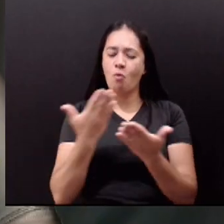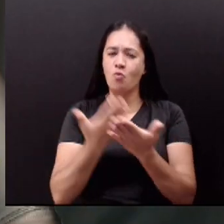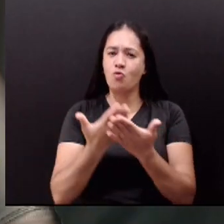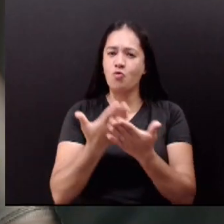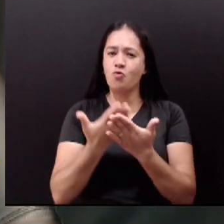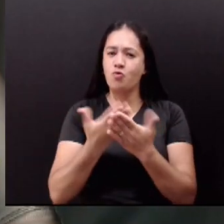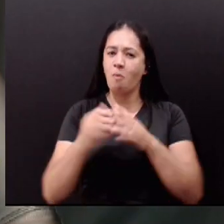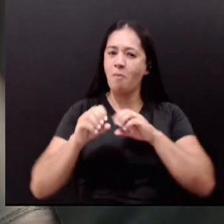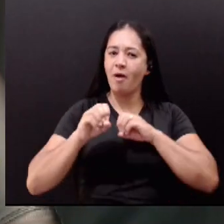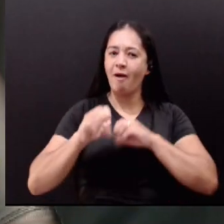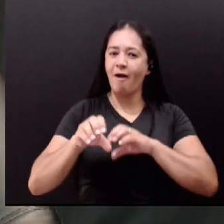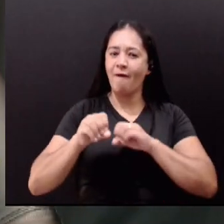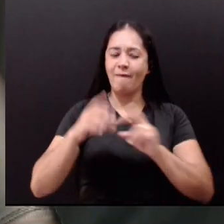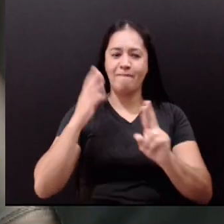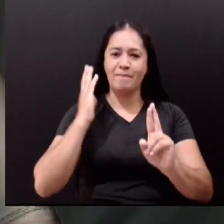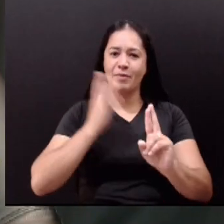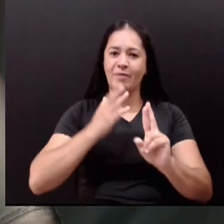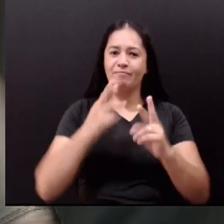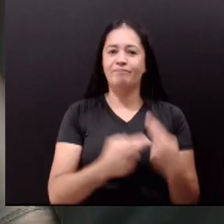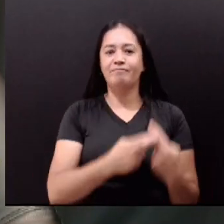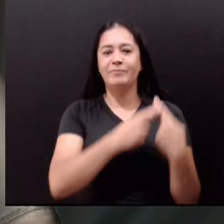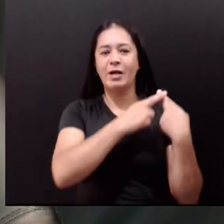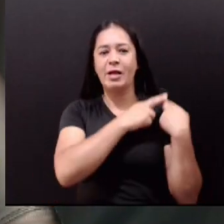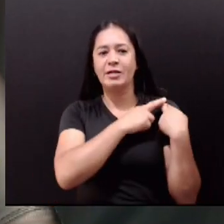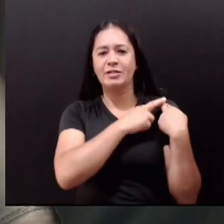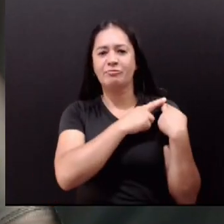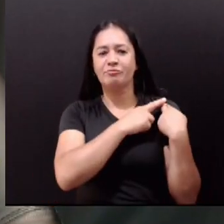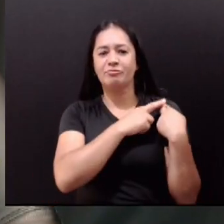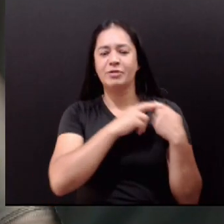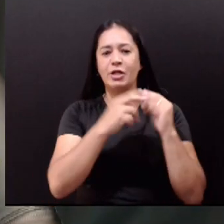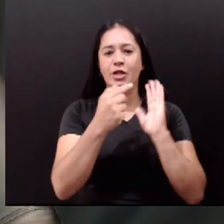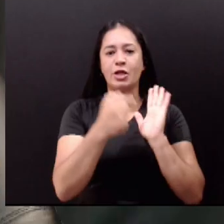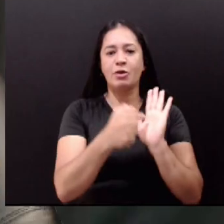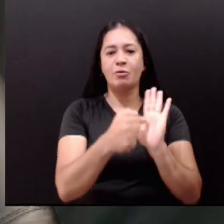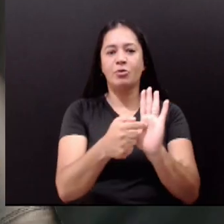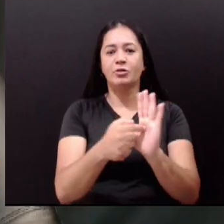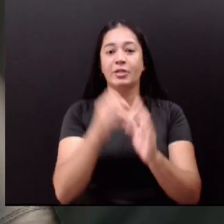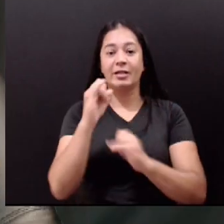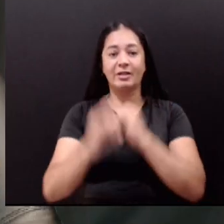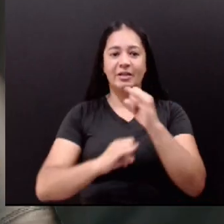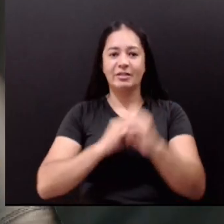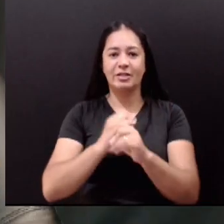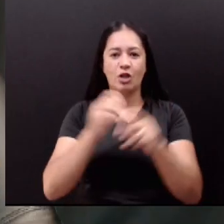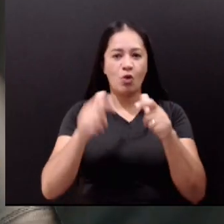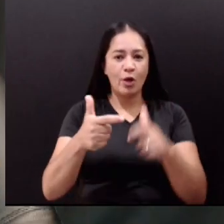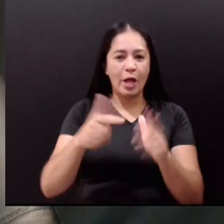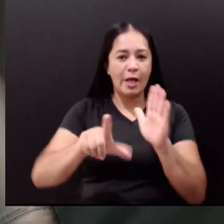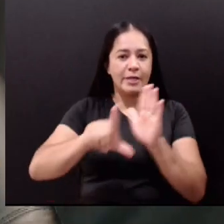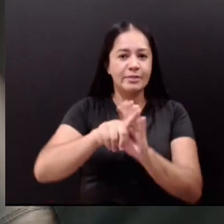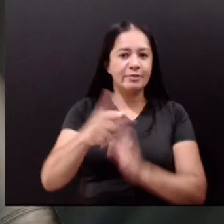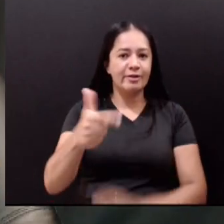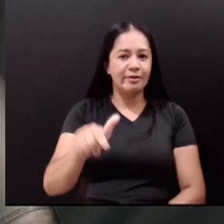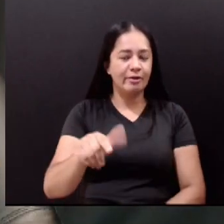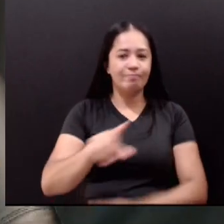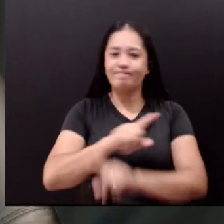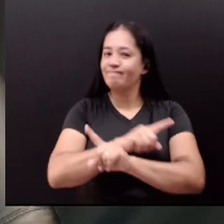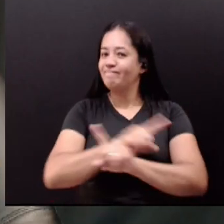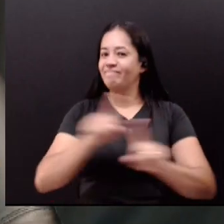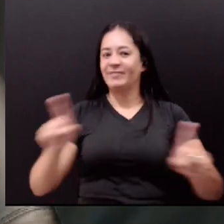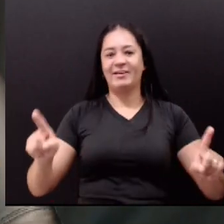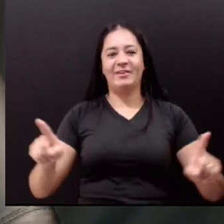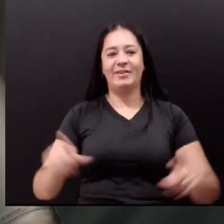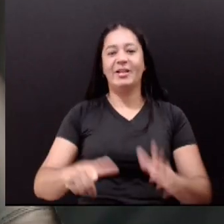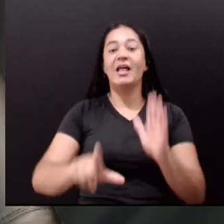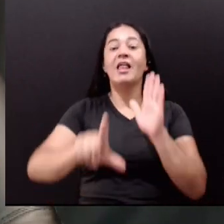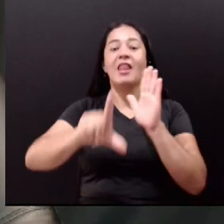às responsabilidades, né? E mostrou para a gente que a internet ela não é terra sem lei, não. Tem leis e as leis elas